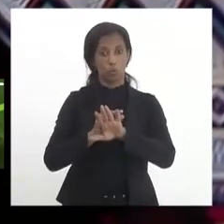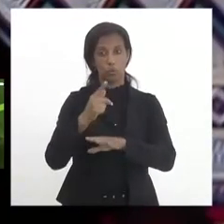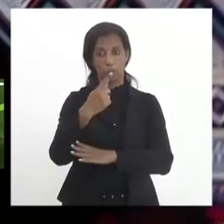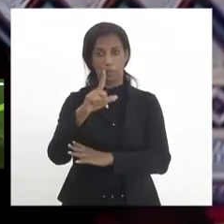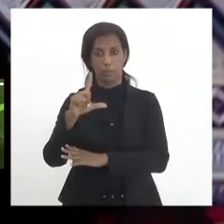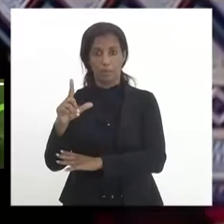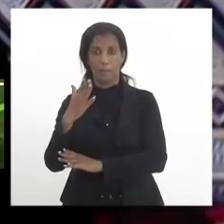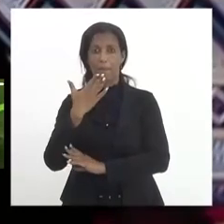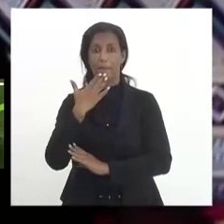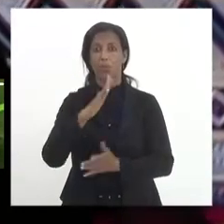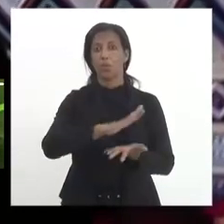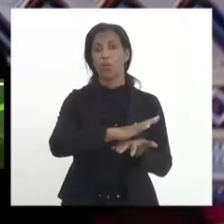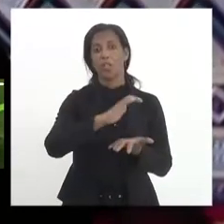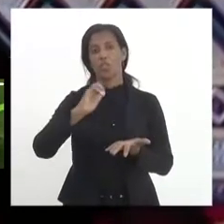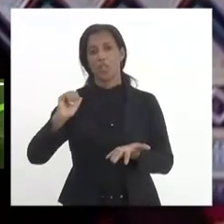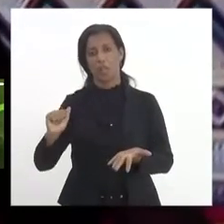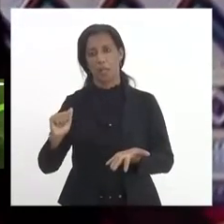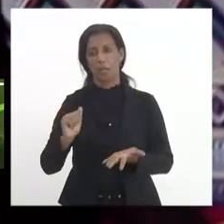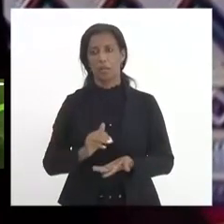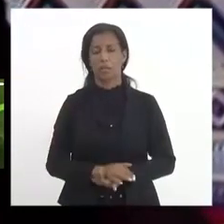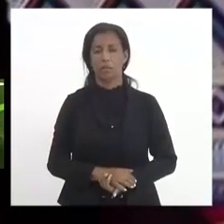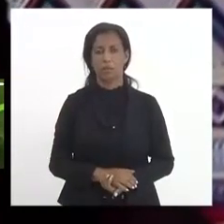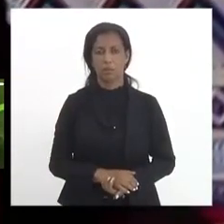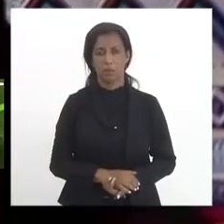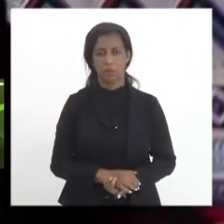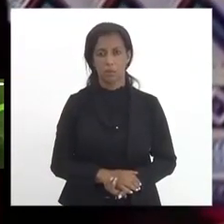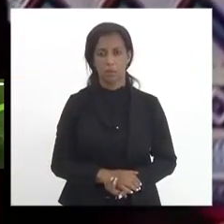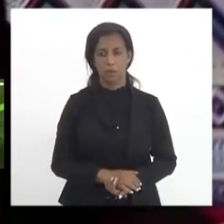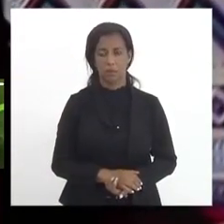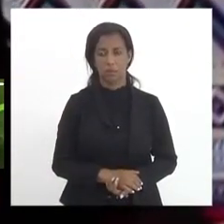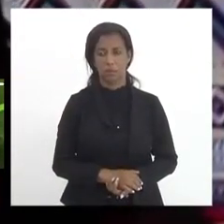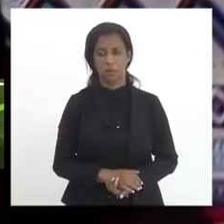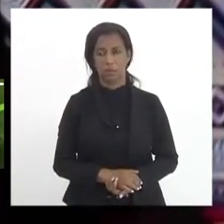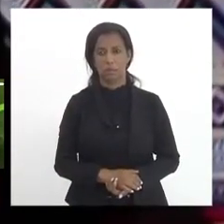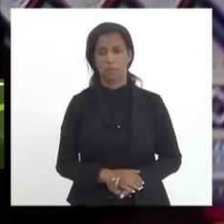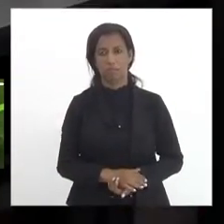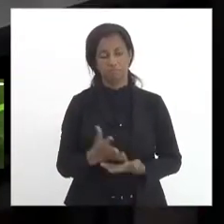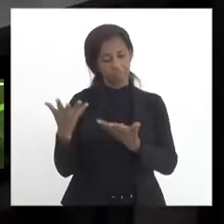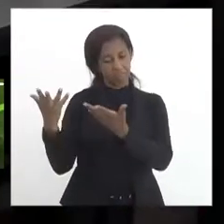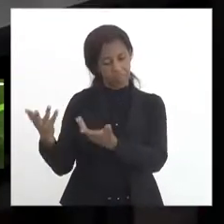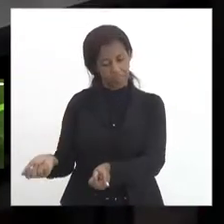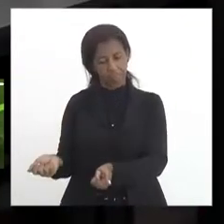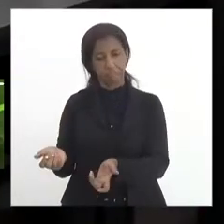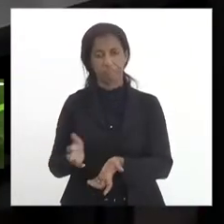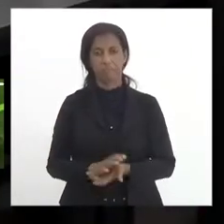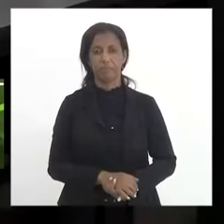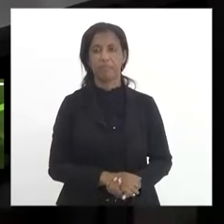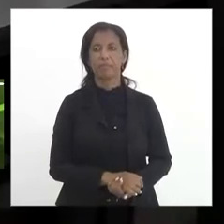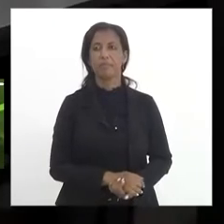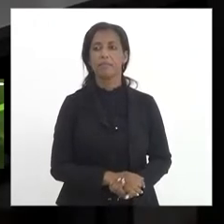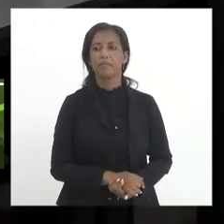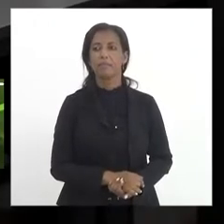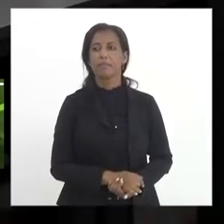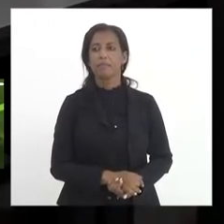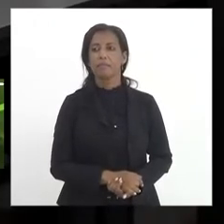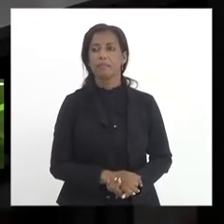a pedida de retirada de então, pauta. Pedido de retirada de pauta concedido a pedido do